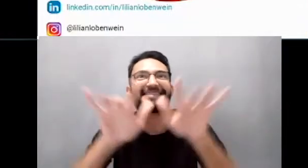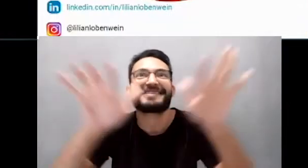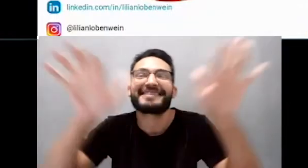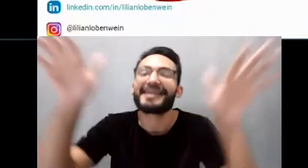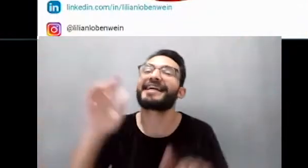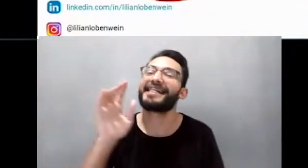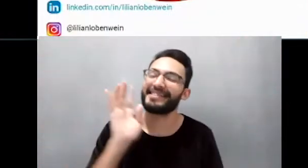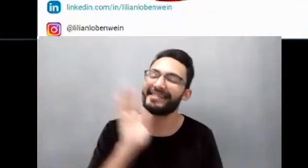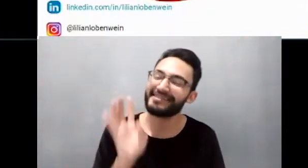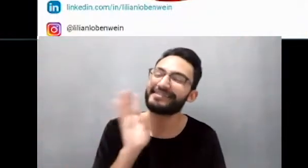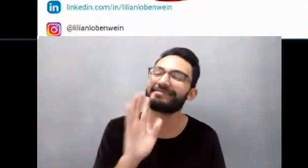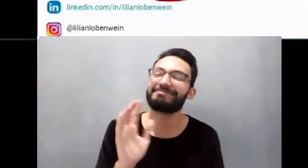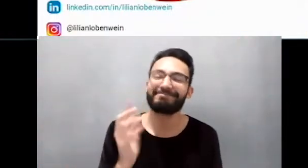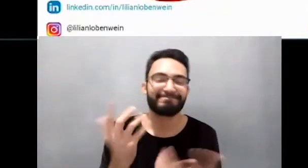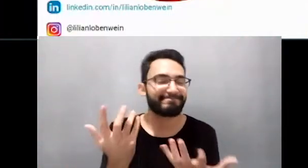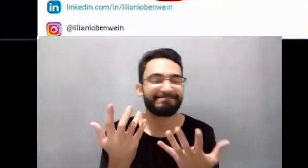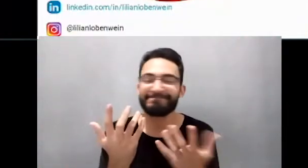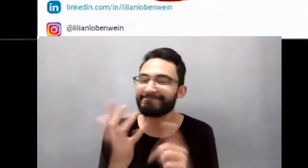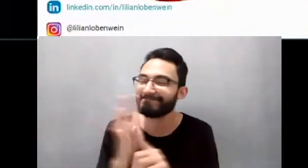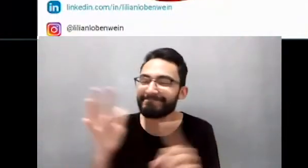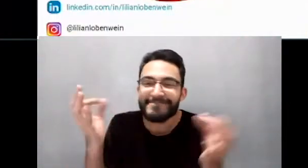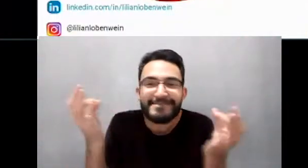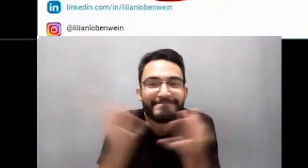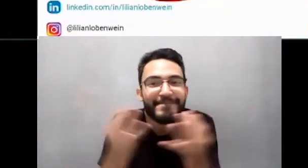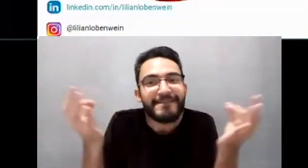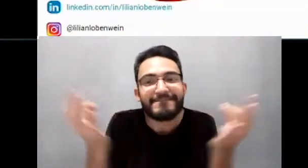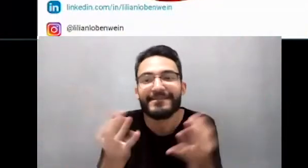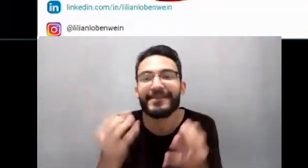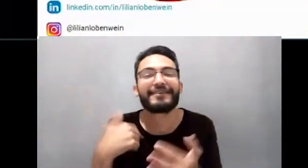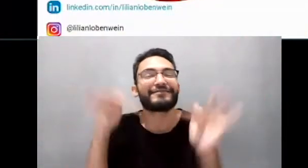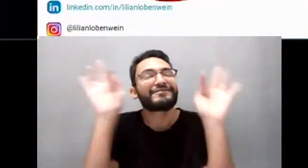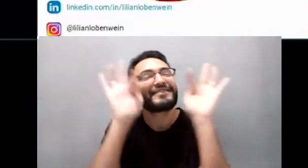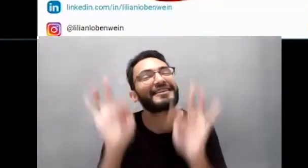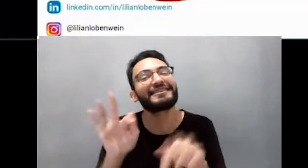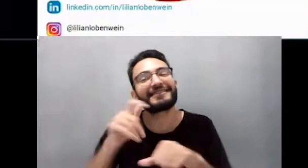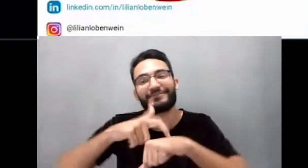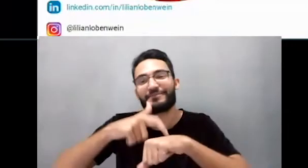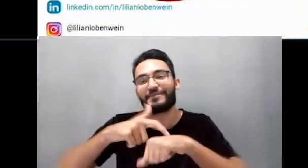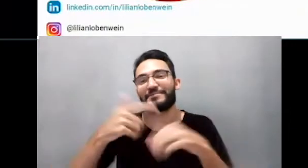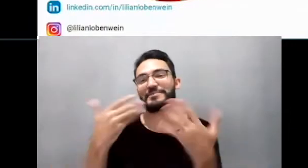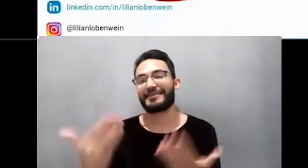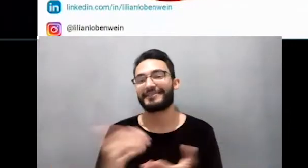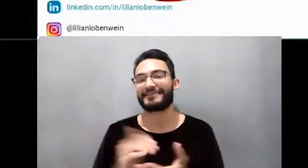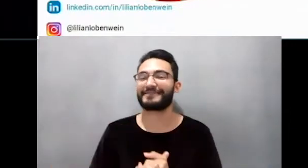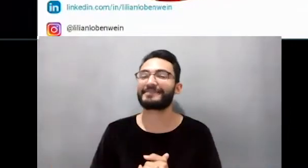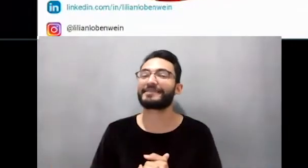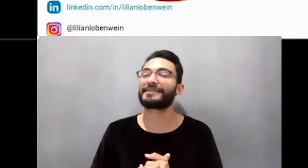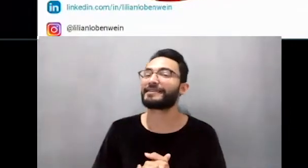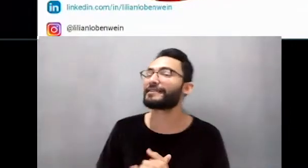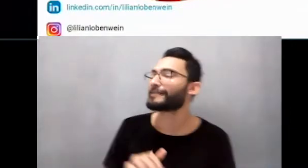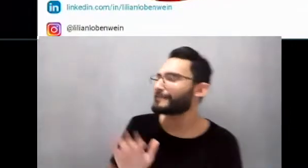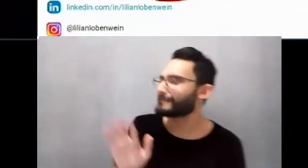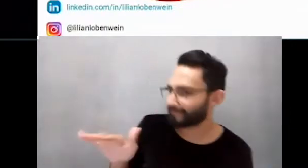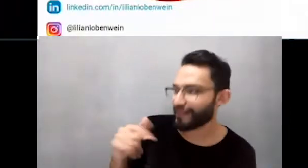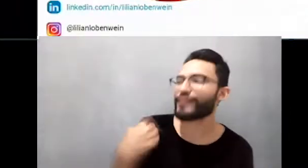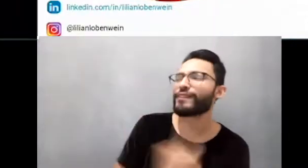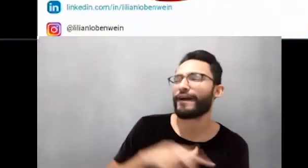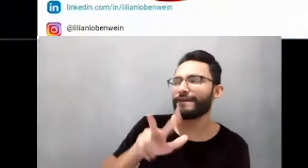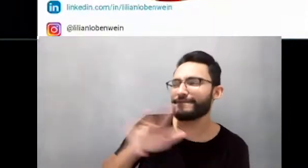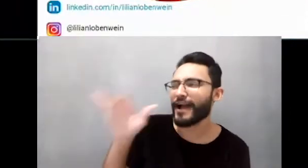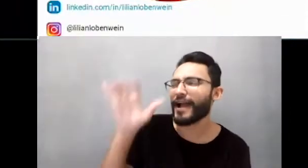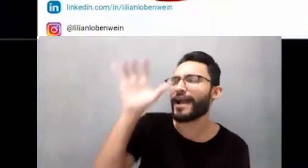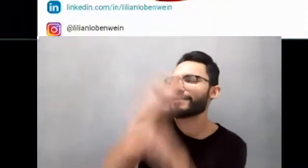muito rico. E eu estou muito feliz por esse momento. E a gente ainda vai aprender muito com tudo isso, né, Mandinha? Nossa, a gente só